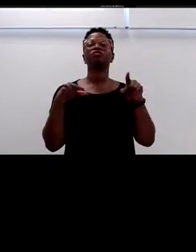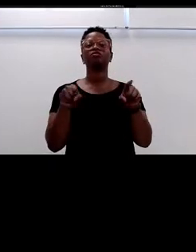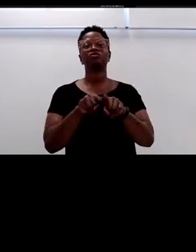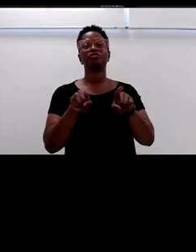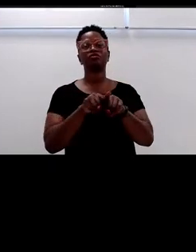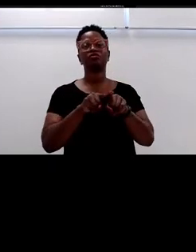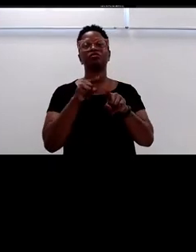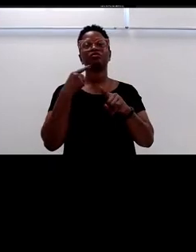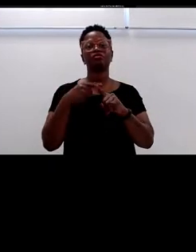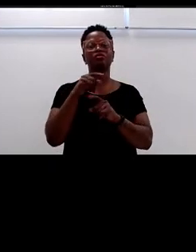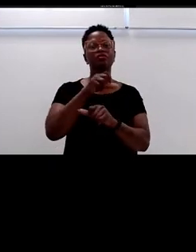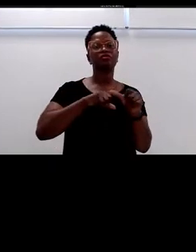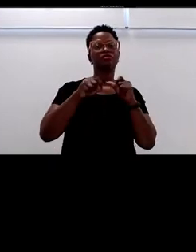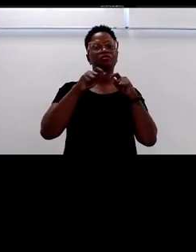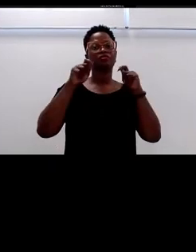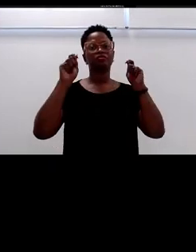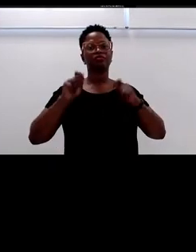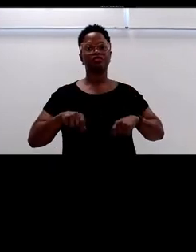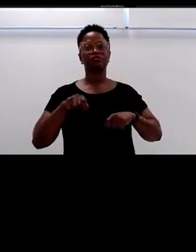mudança se estabelece.